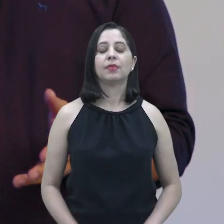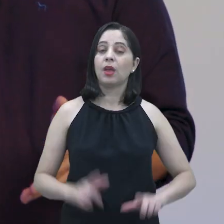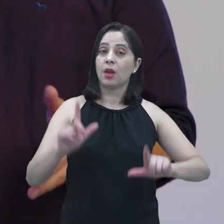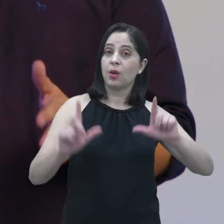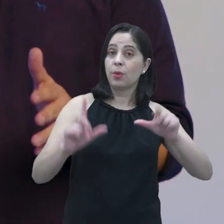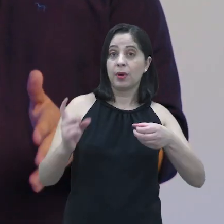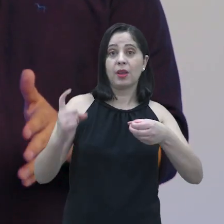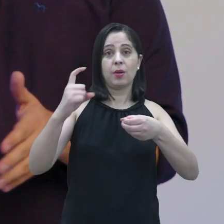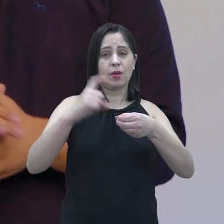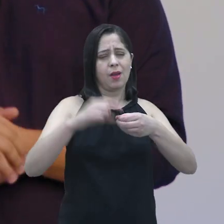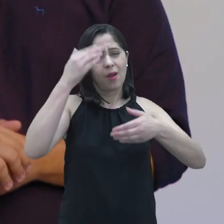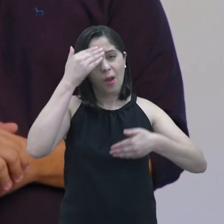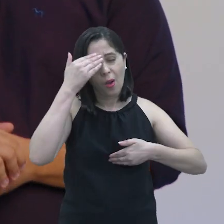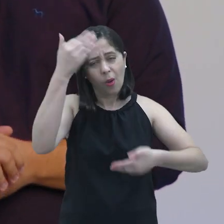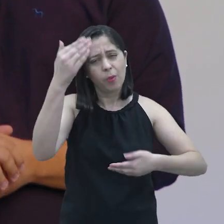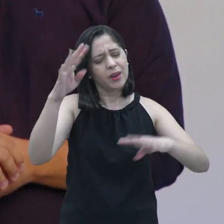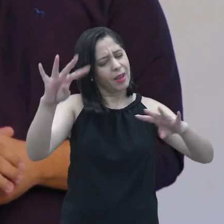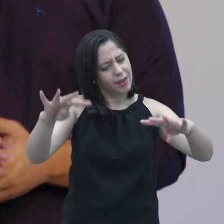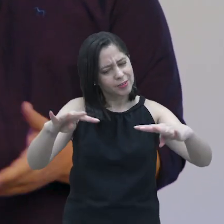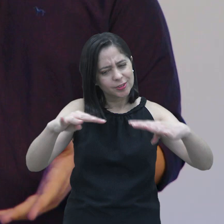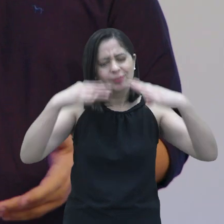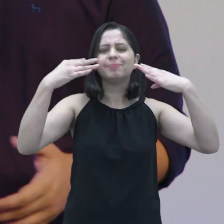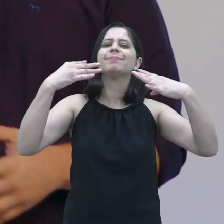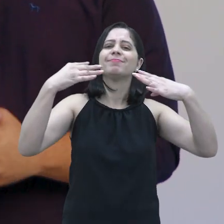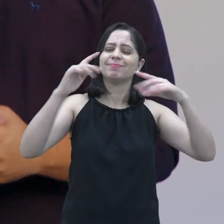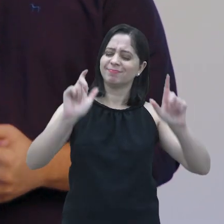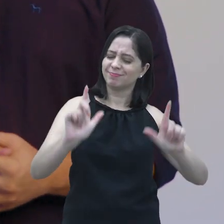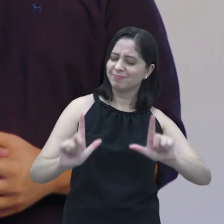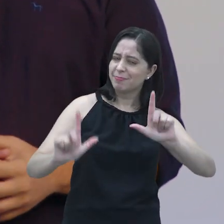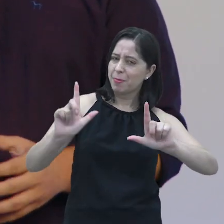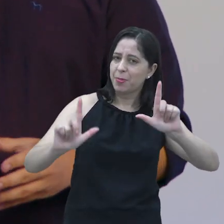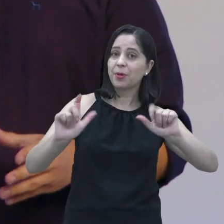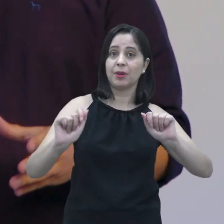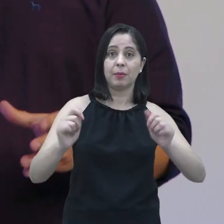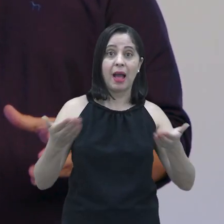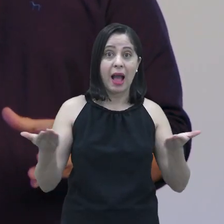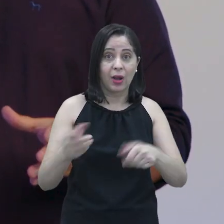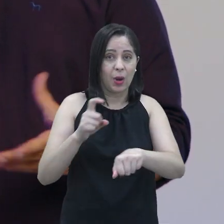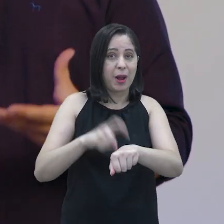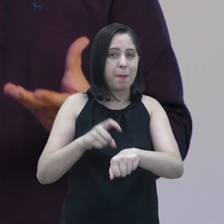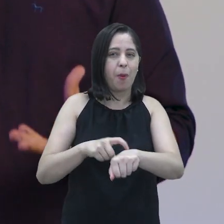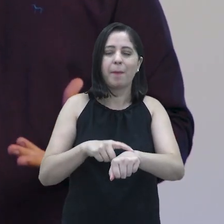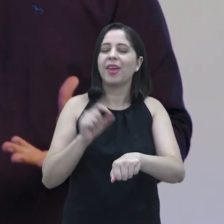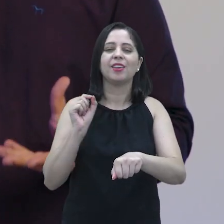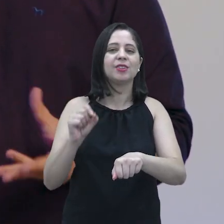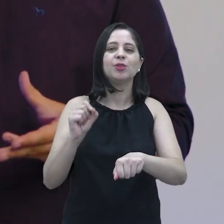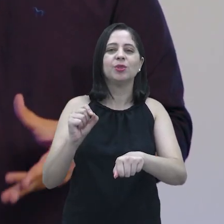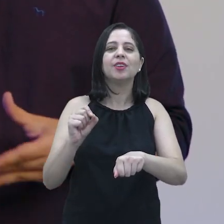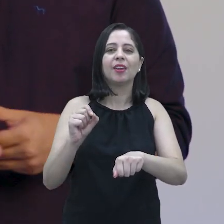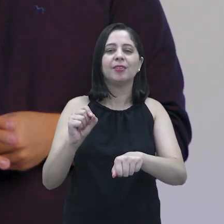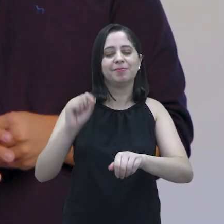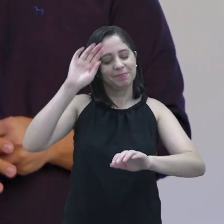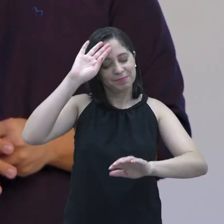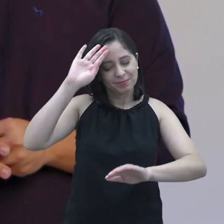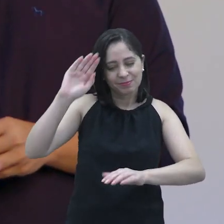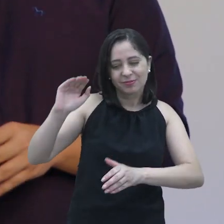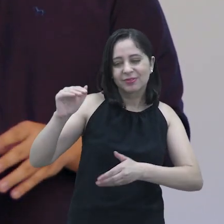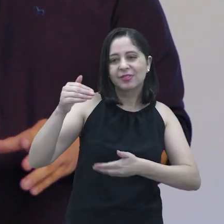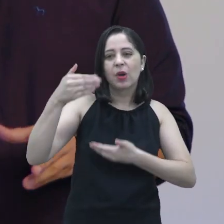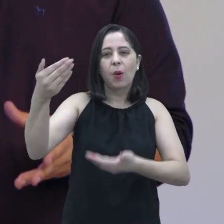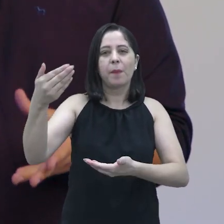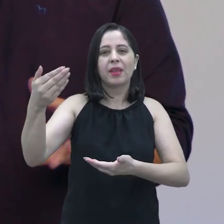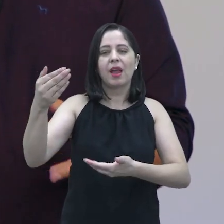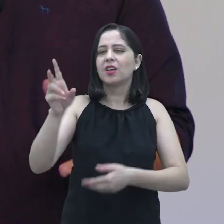Estamos de volta, obrigado por você estar aqui comigo no Cidadania em Pauta. E agora é hora daquele espaço que nós abrimos aqui no programa